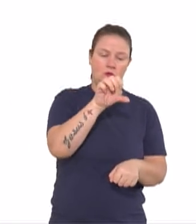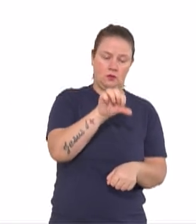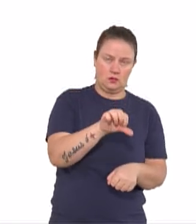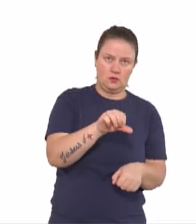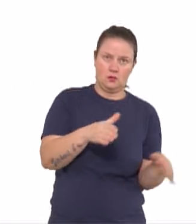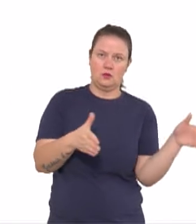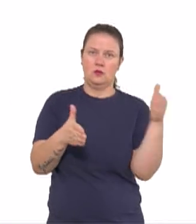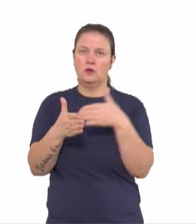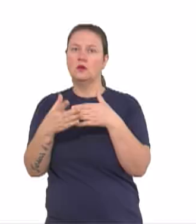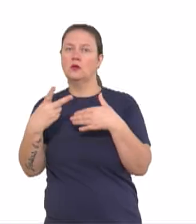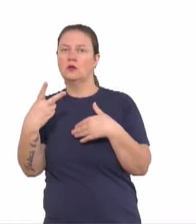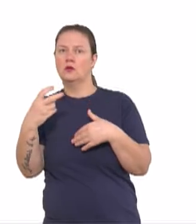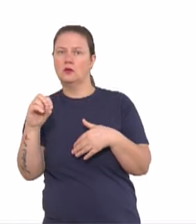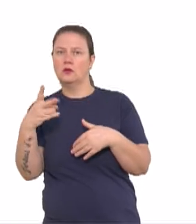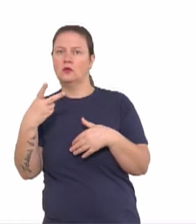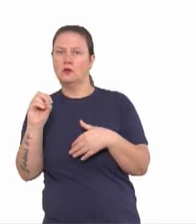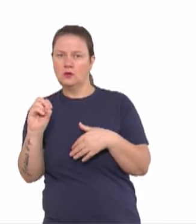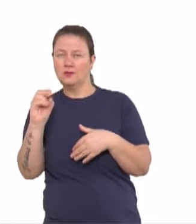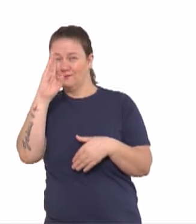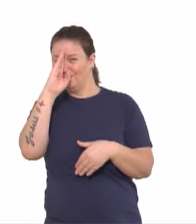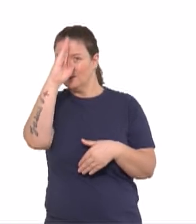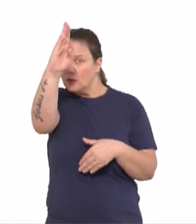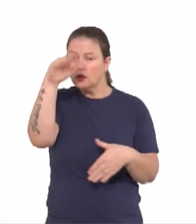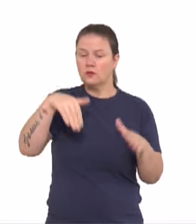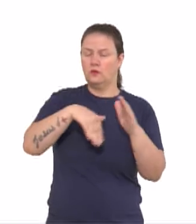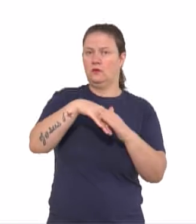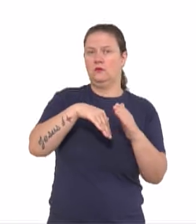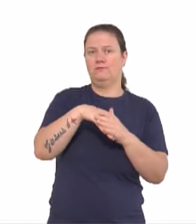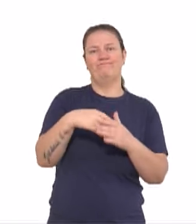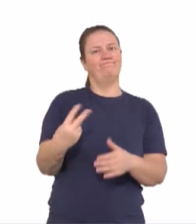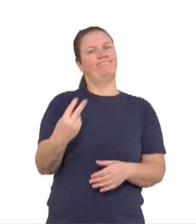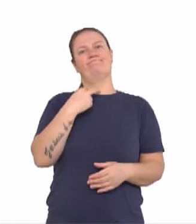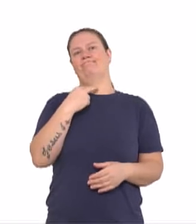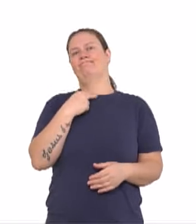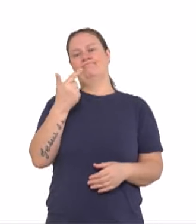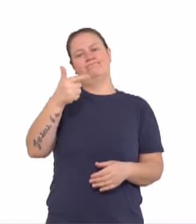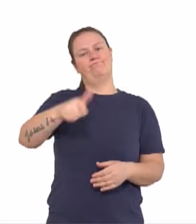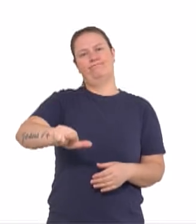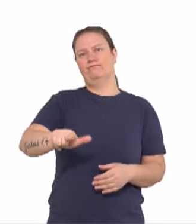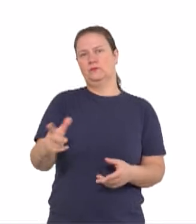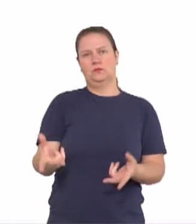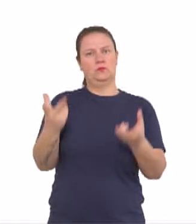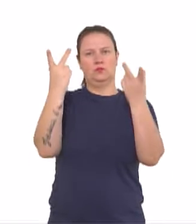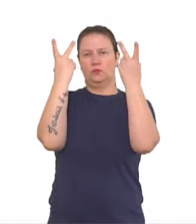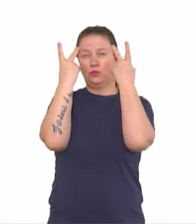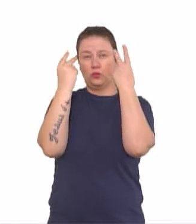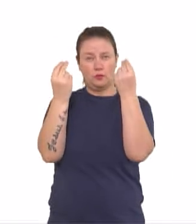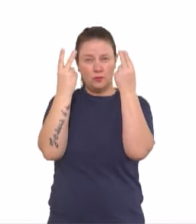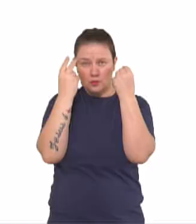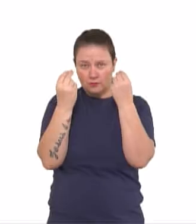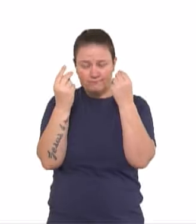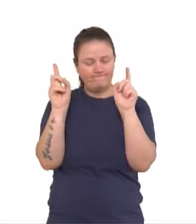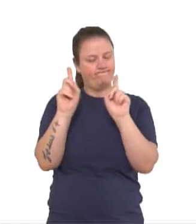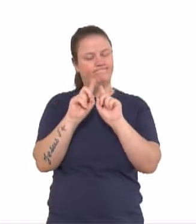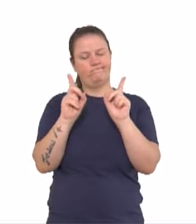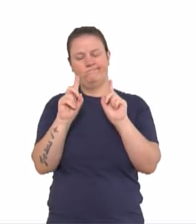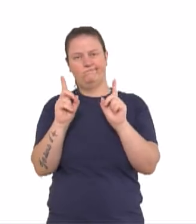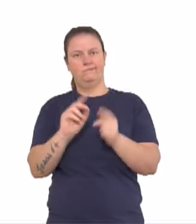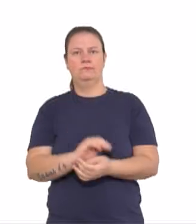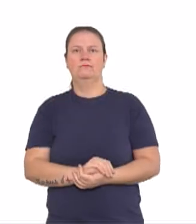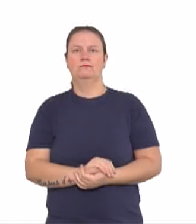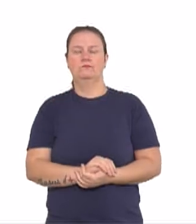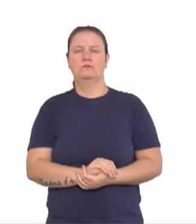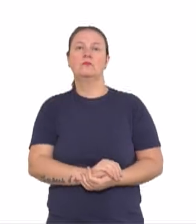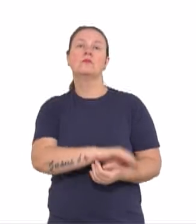principalmente para o futebol, não poderá voltar a acontecer, salientou. Né? Então, percebam aqui que a